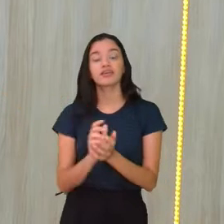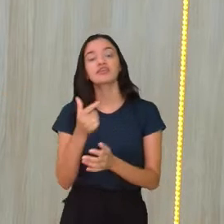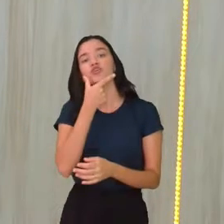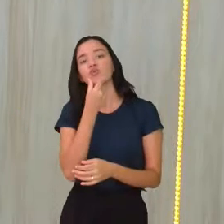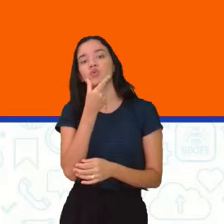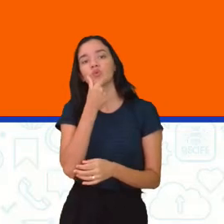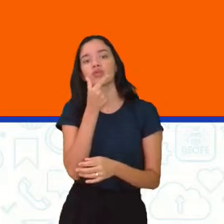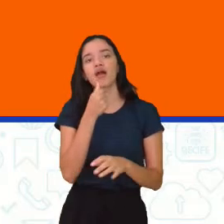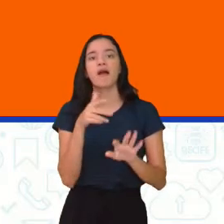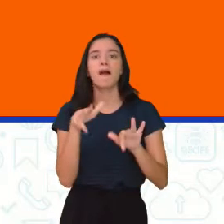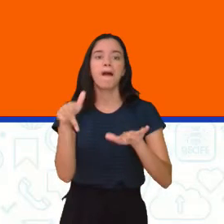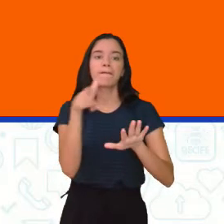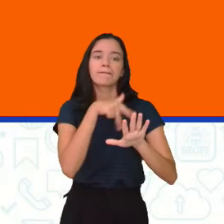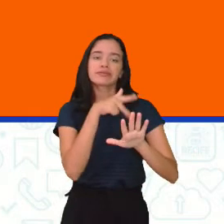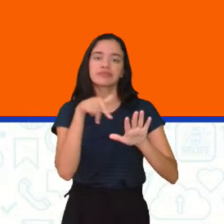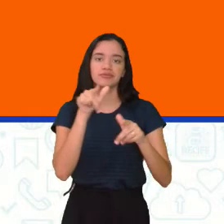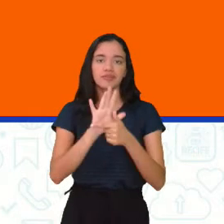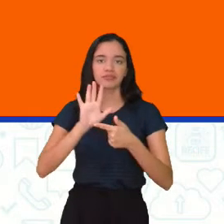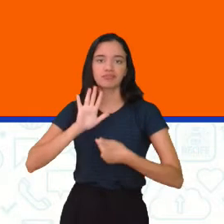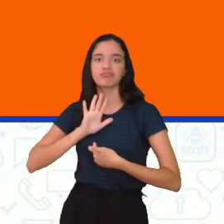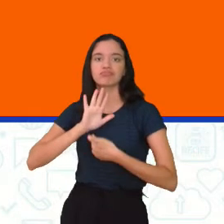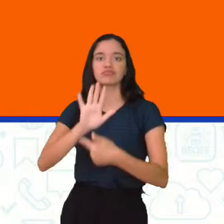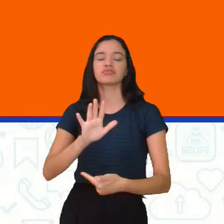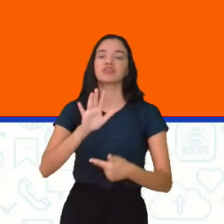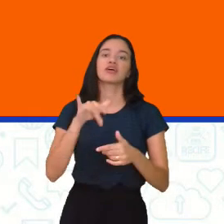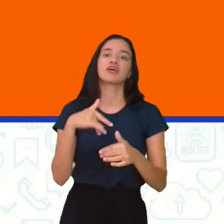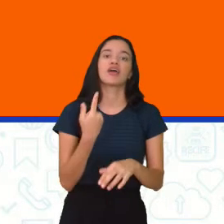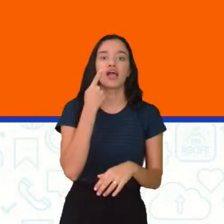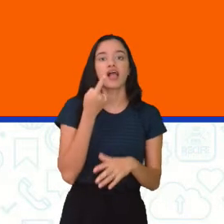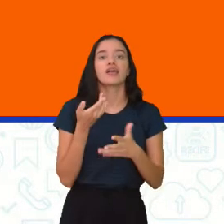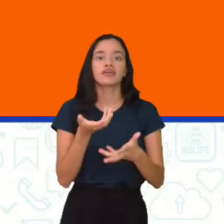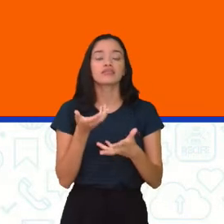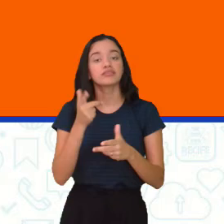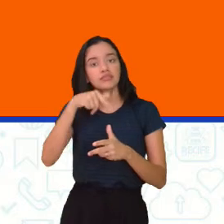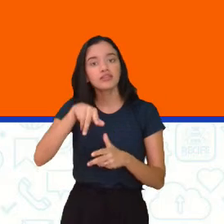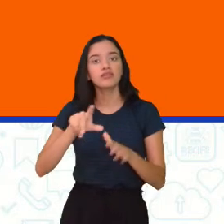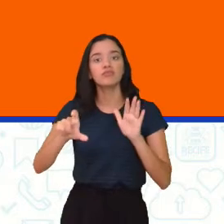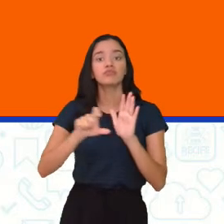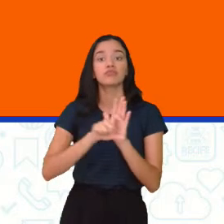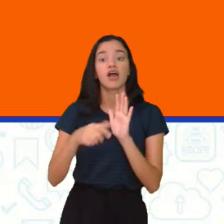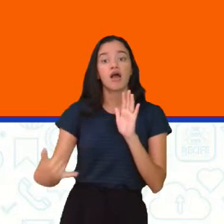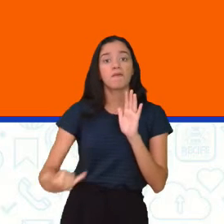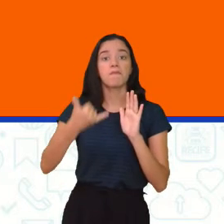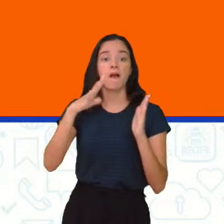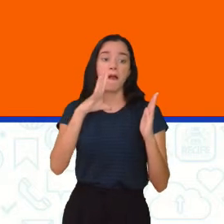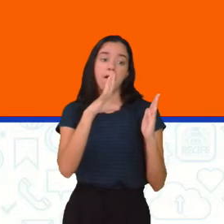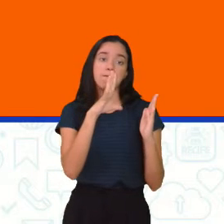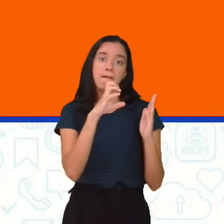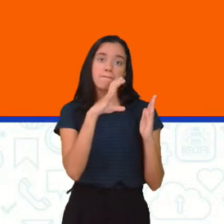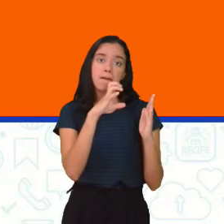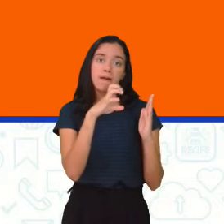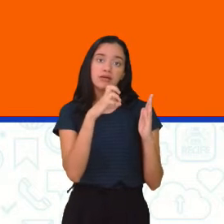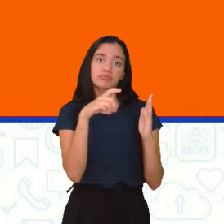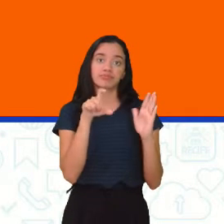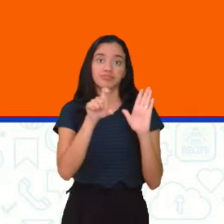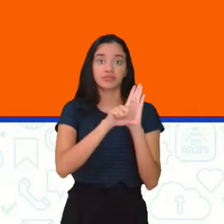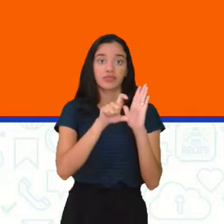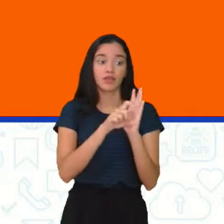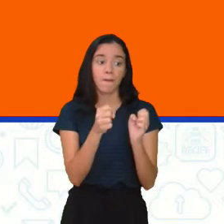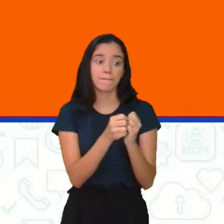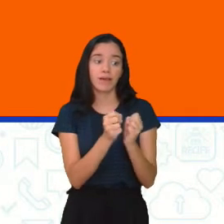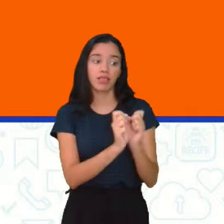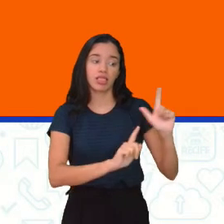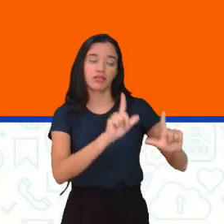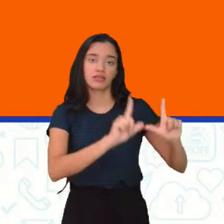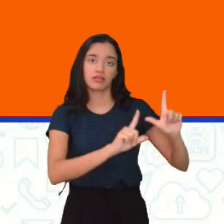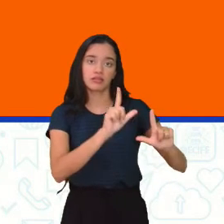na tela, para quem puder escanear, né? Você coloca a câmera do seu celular aí próximo da TV e